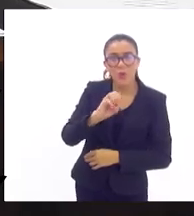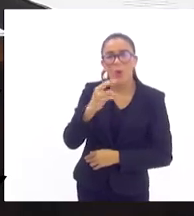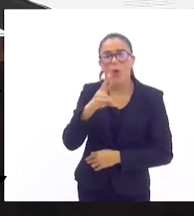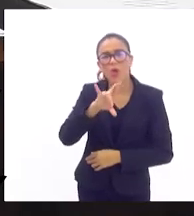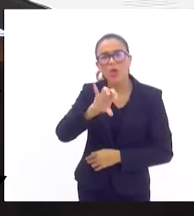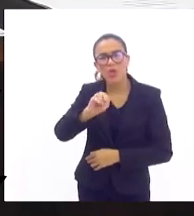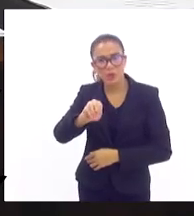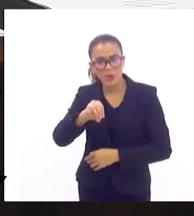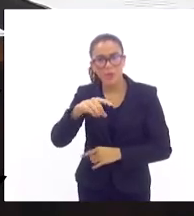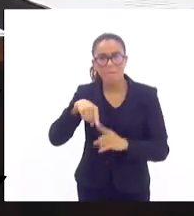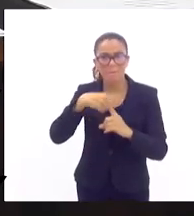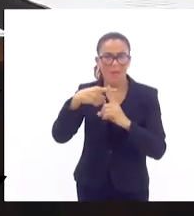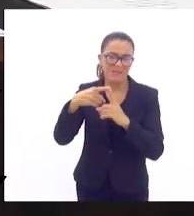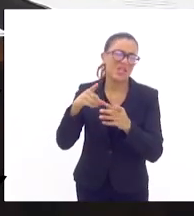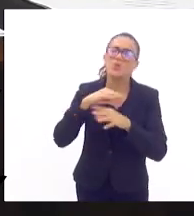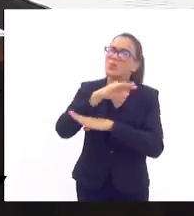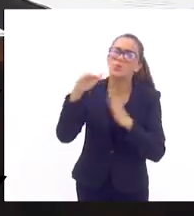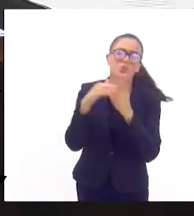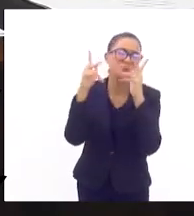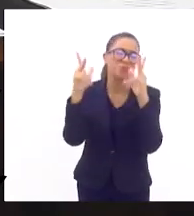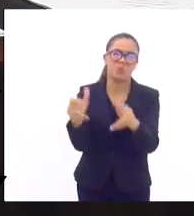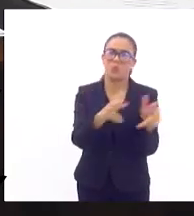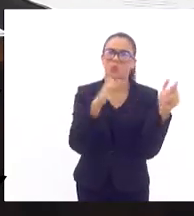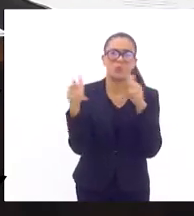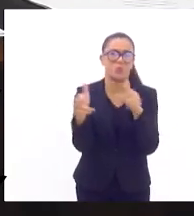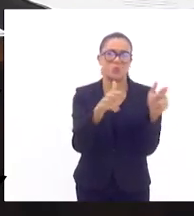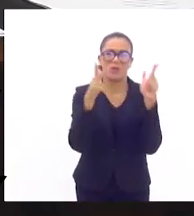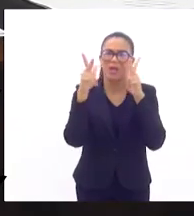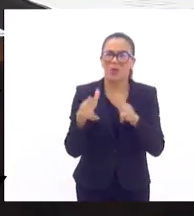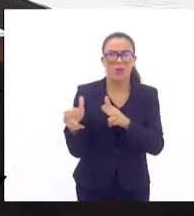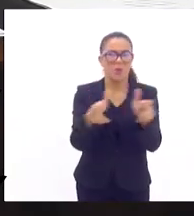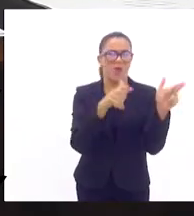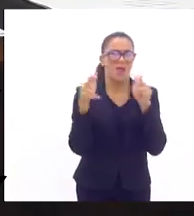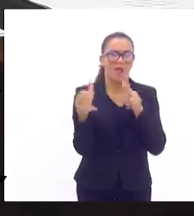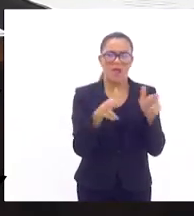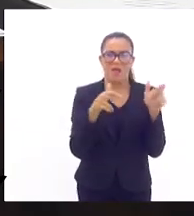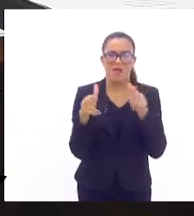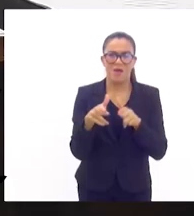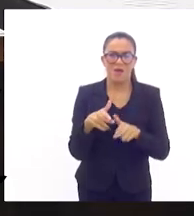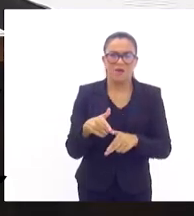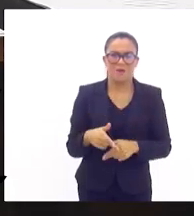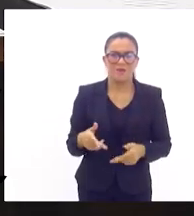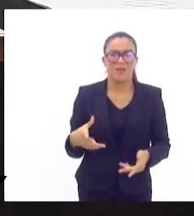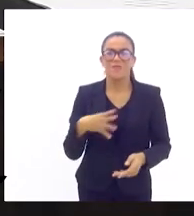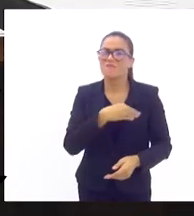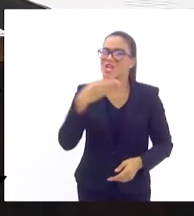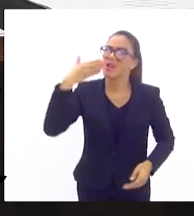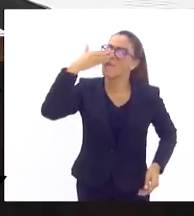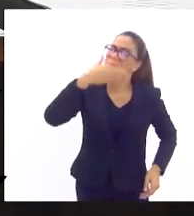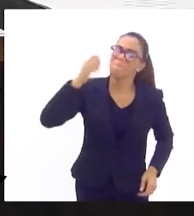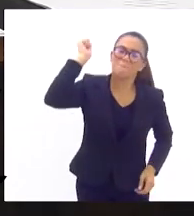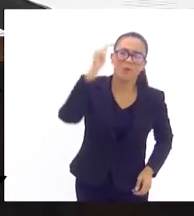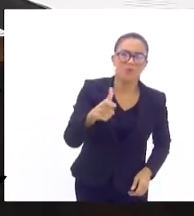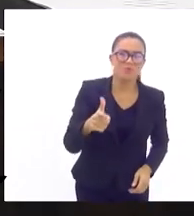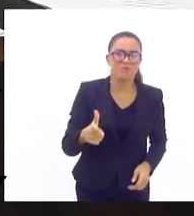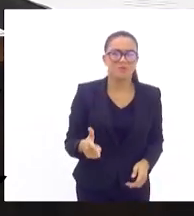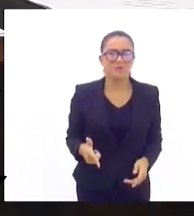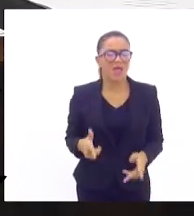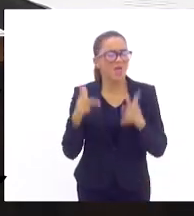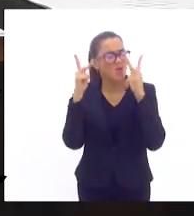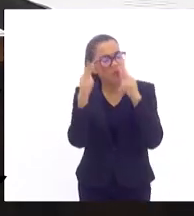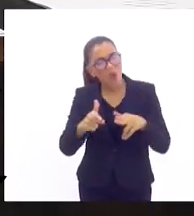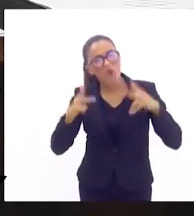Saneamento, é tudo a mesma coisa. É todos os mesmos atores. É tudo o mesmo ator aqui. Elas são